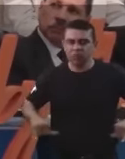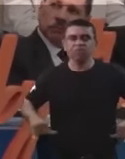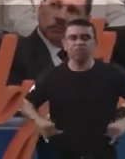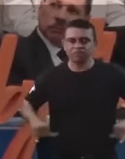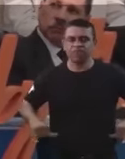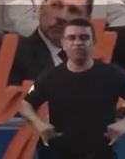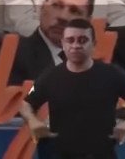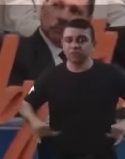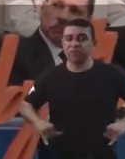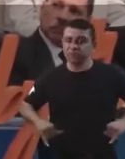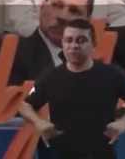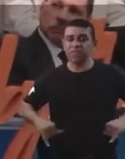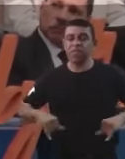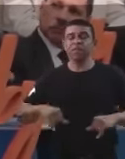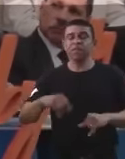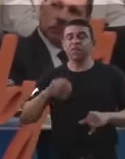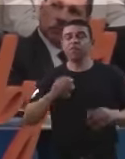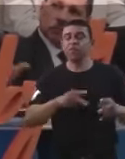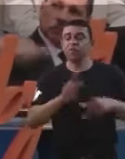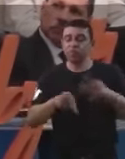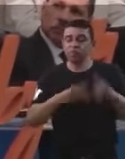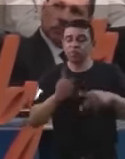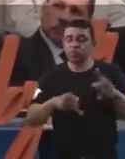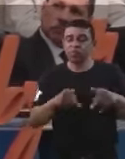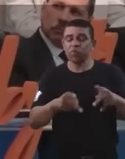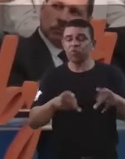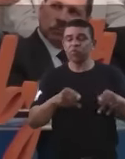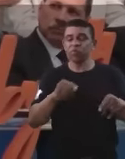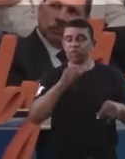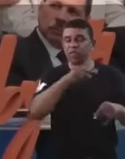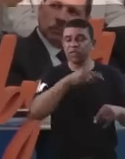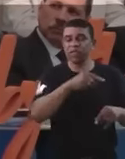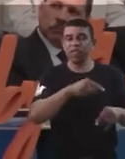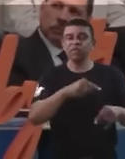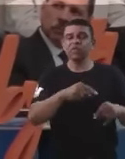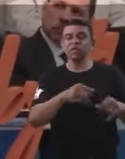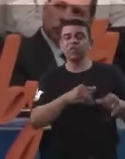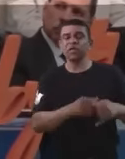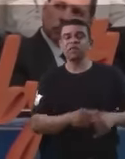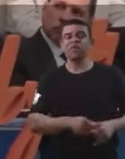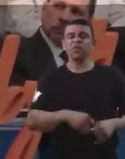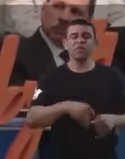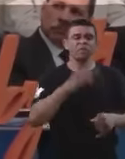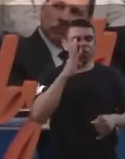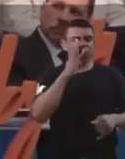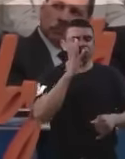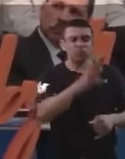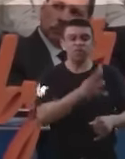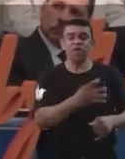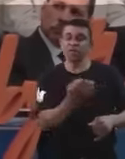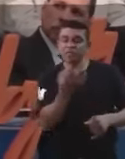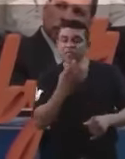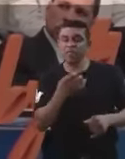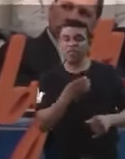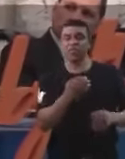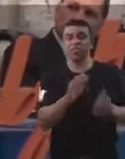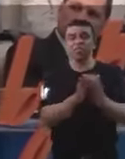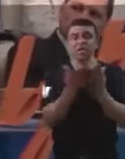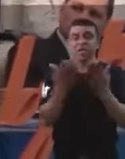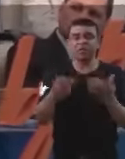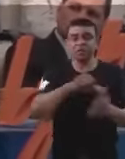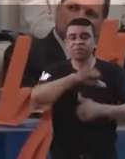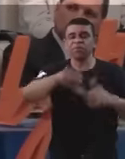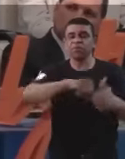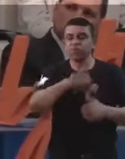seu coração que, se alterassem a Bíblia, você citaria esses textos, sabendo que a verdade não é o texto alterado, mas